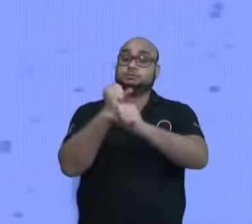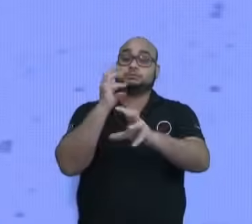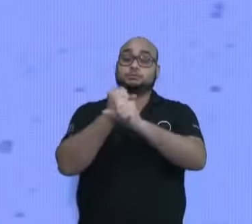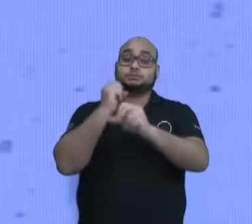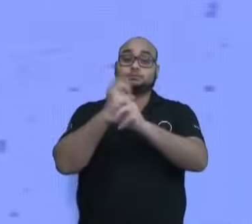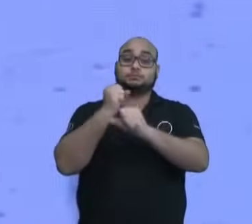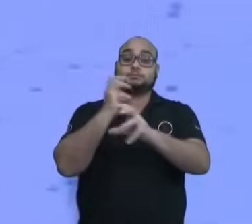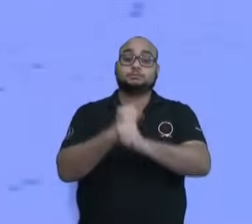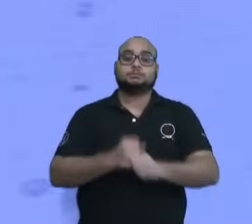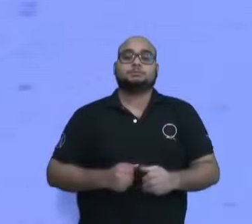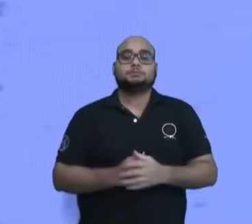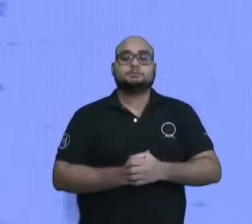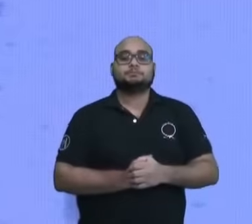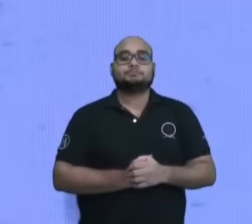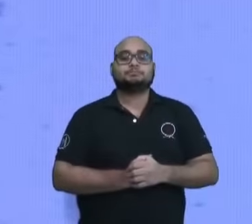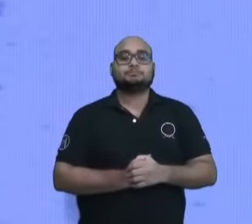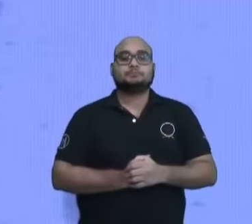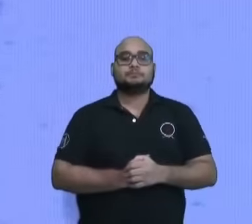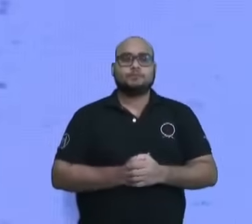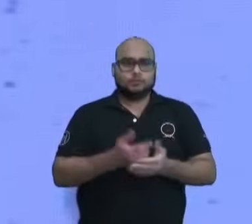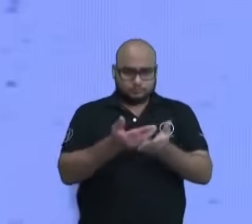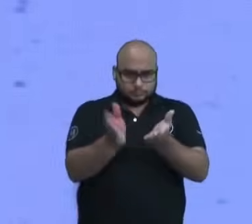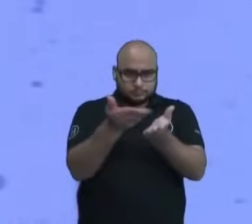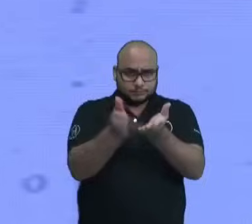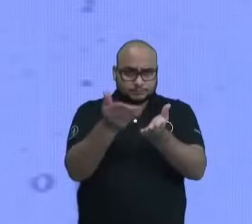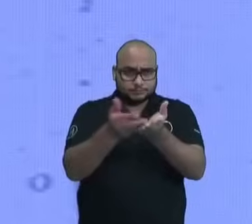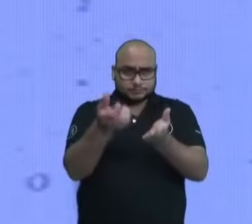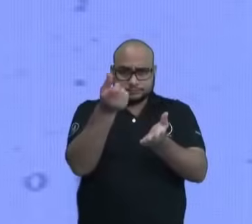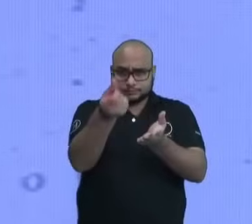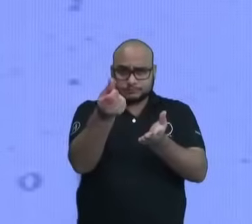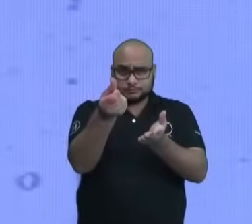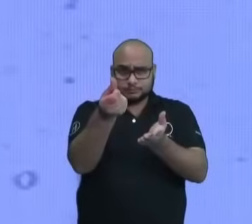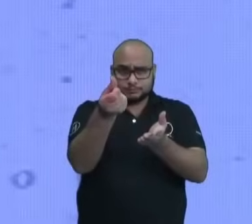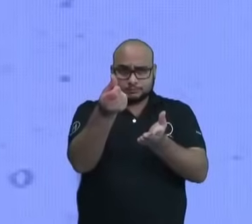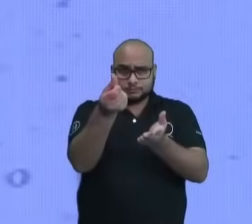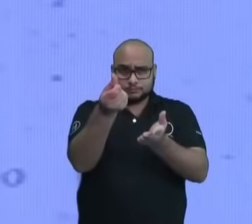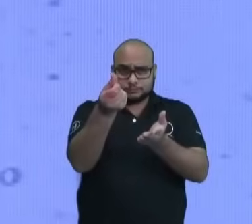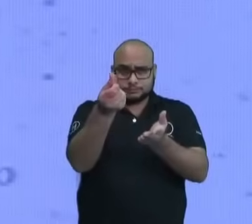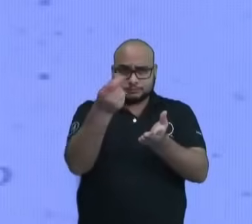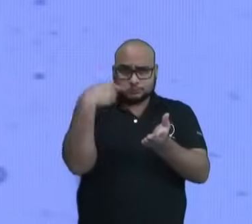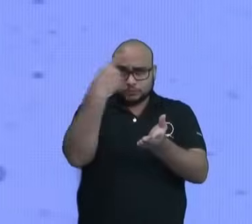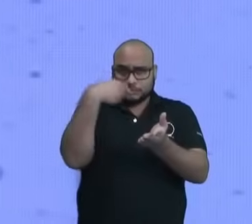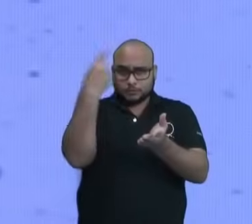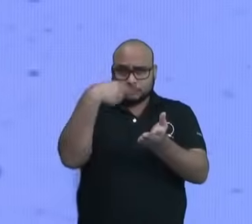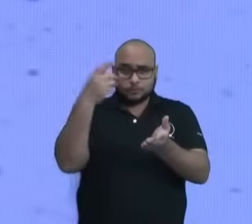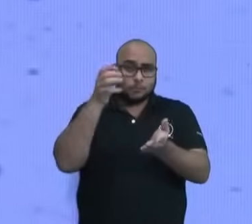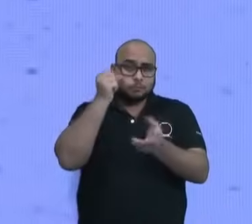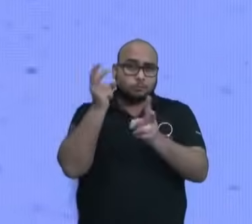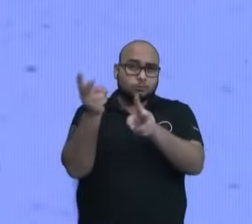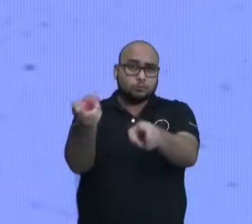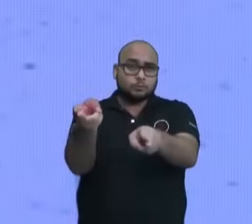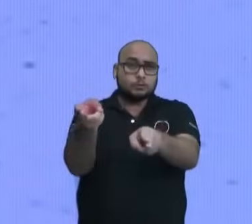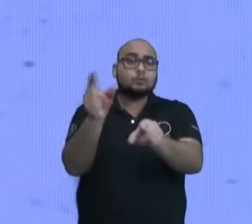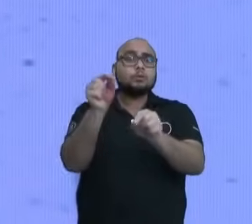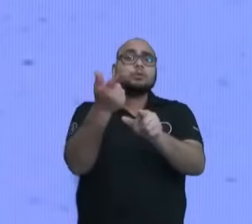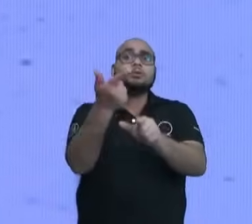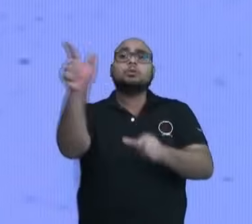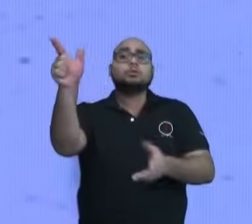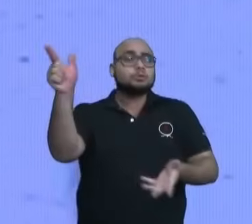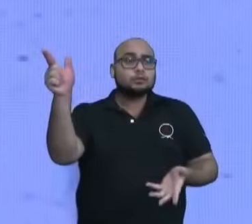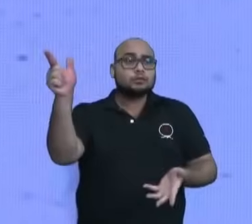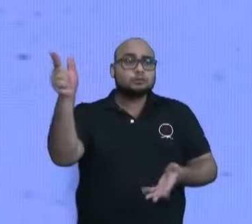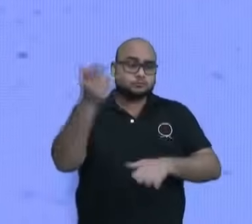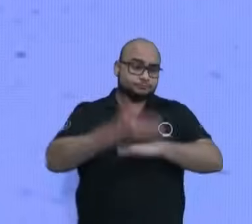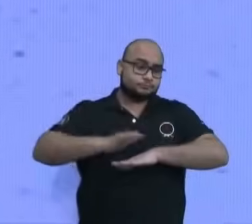dormiam o restante treinamento ao vivo e pessoal personalíssimo que os coaches